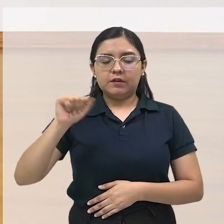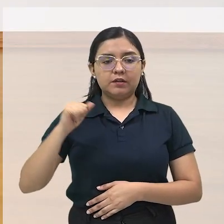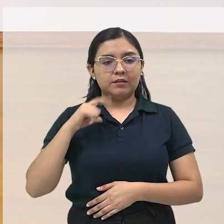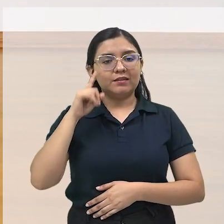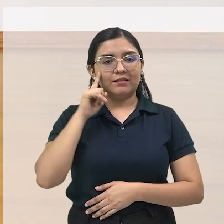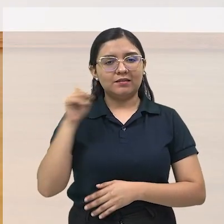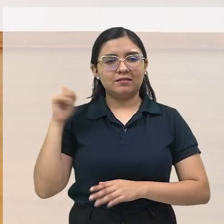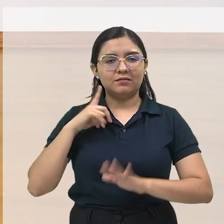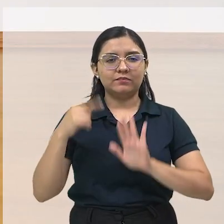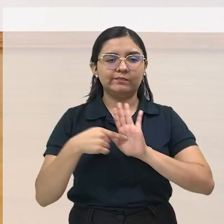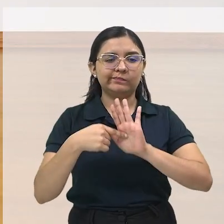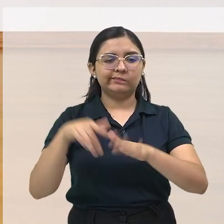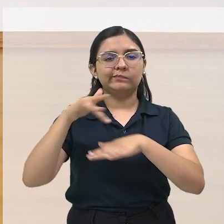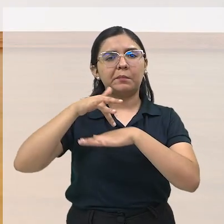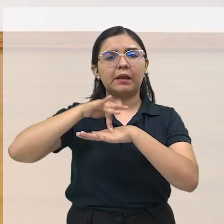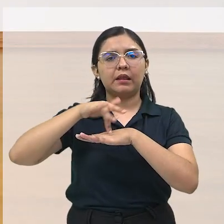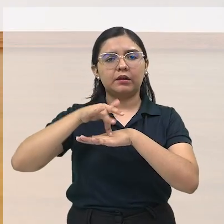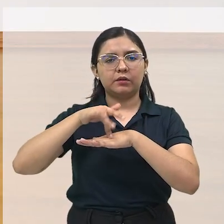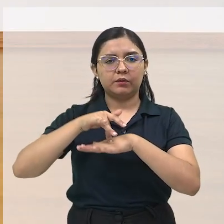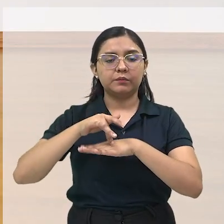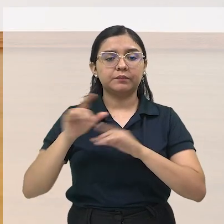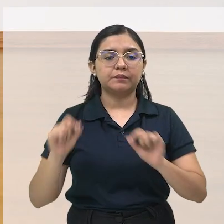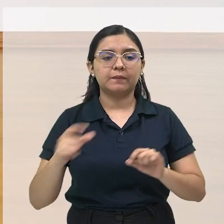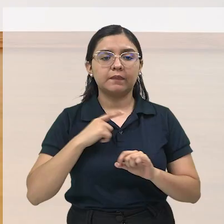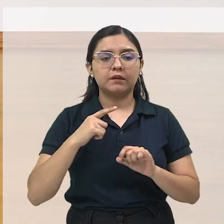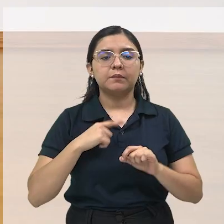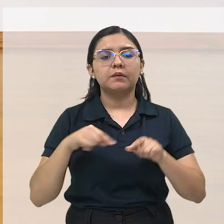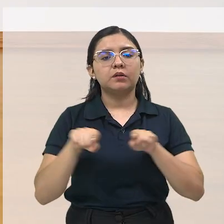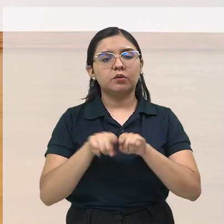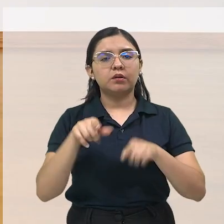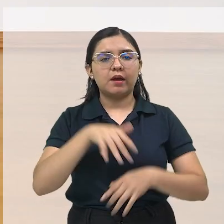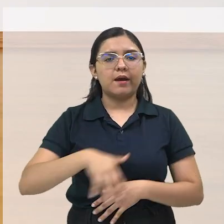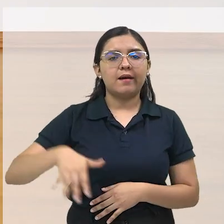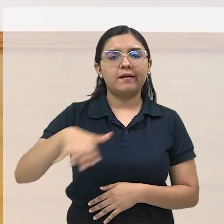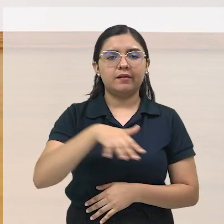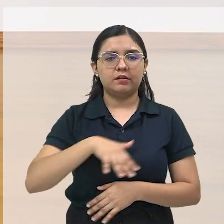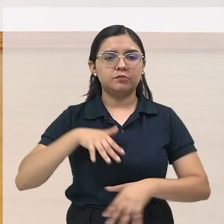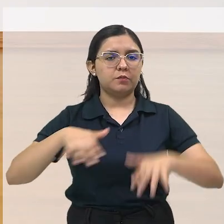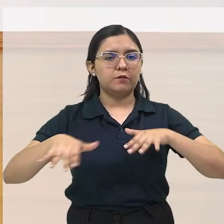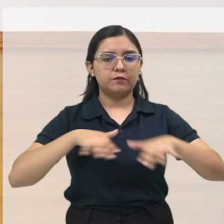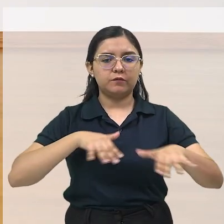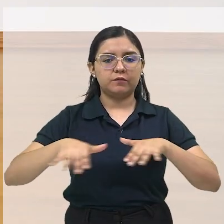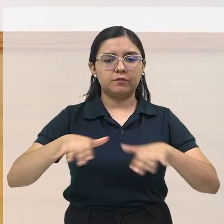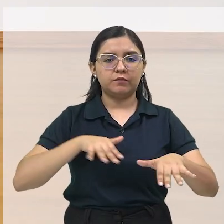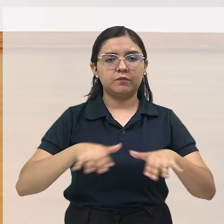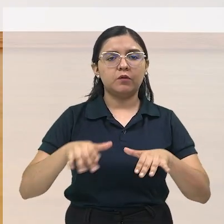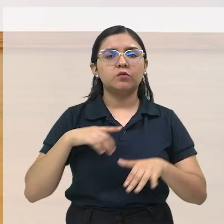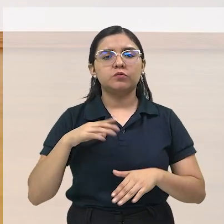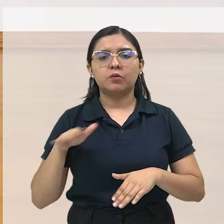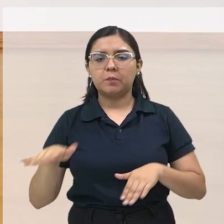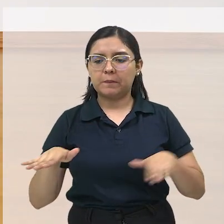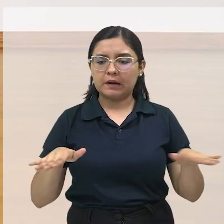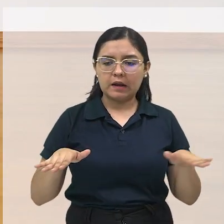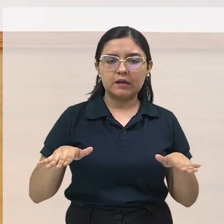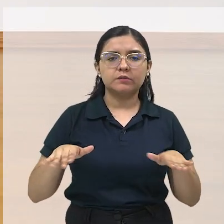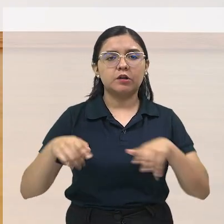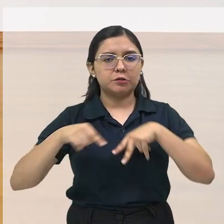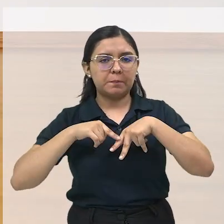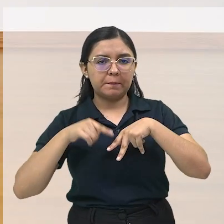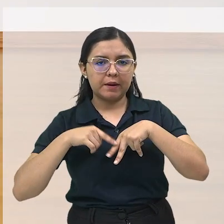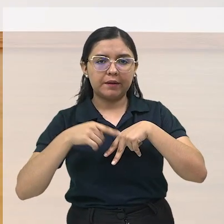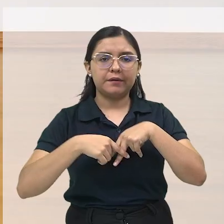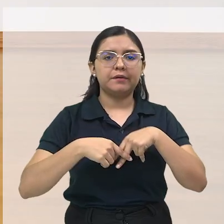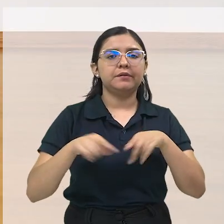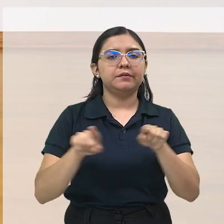tem aí a representação de um bailarino e toda a amplitude de movimento dele, onde os braços, as pernas dele